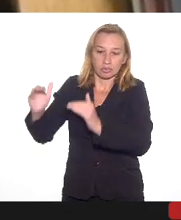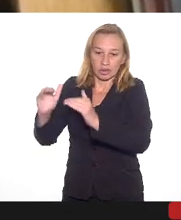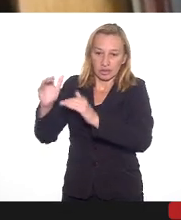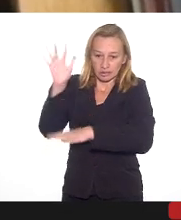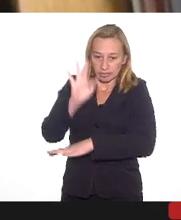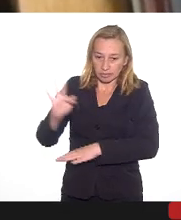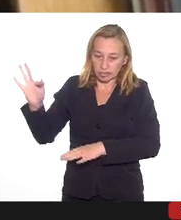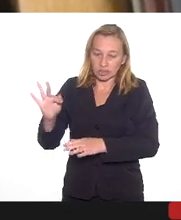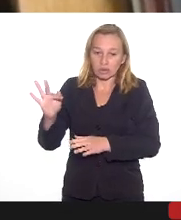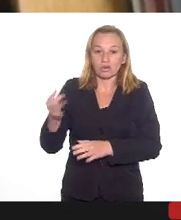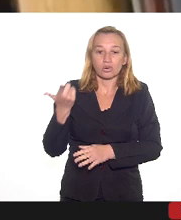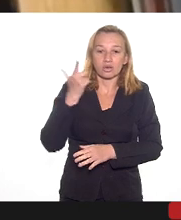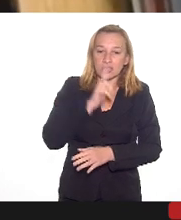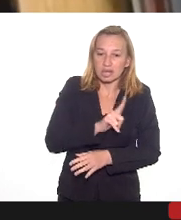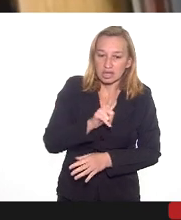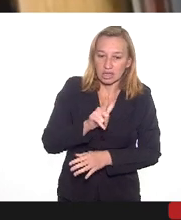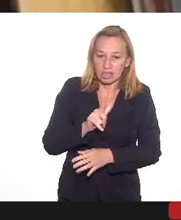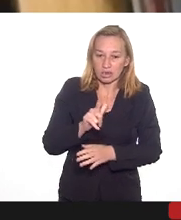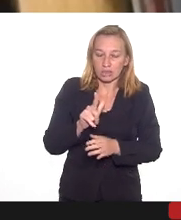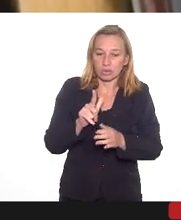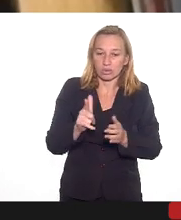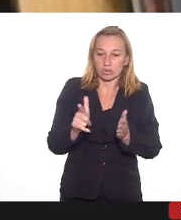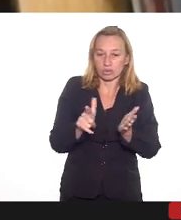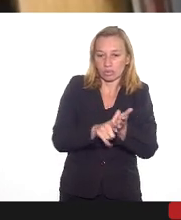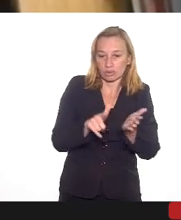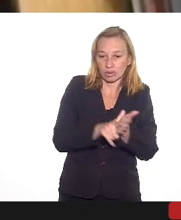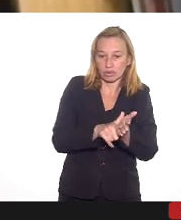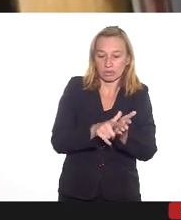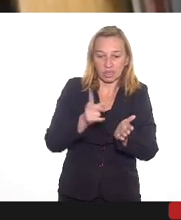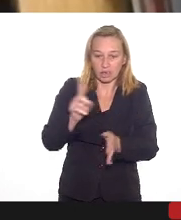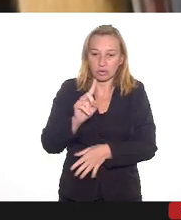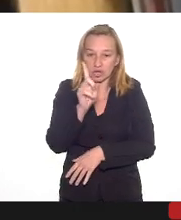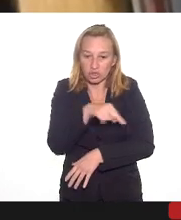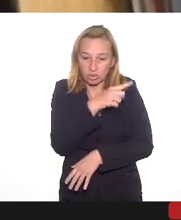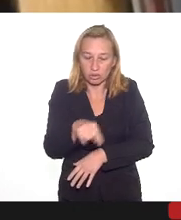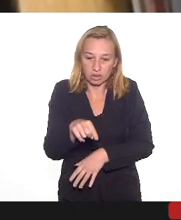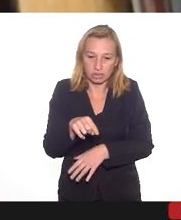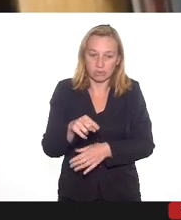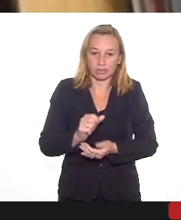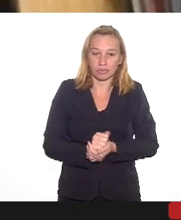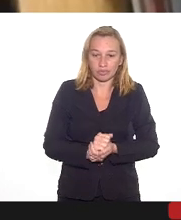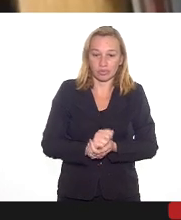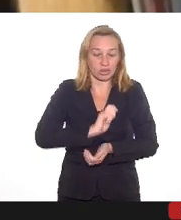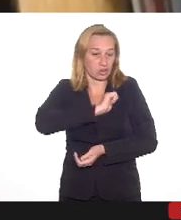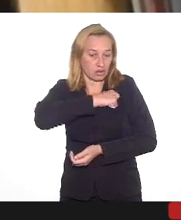ser excluído do regime de recuperação fiscal. Então, assim,